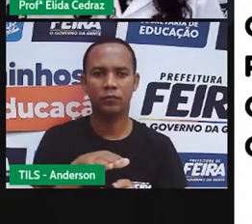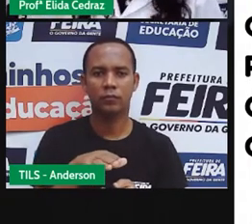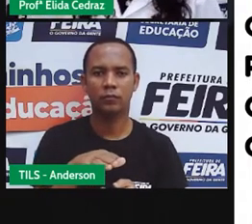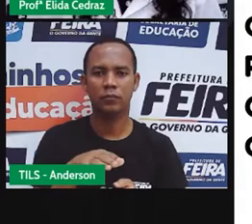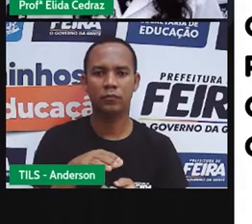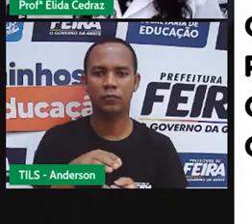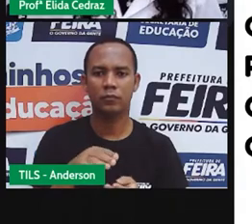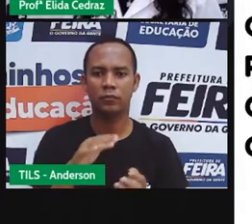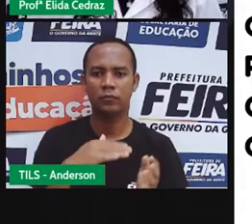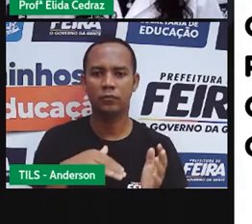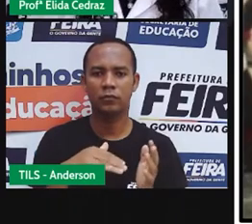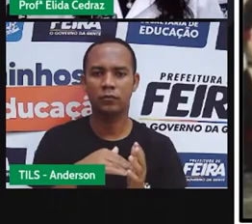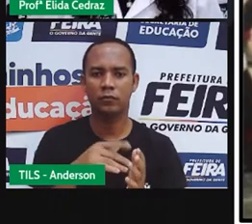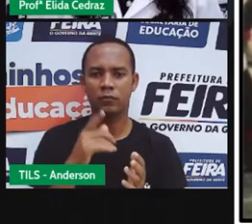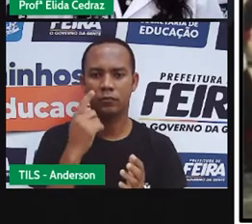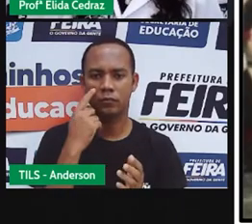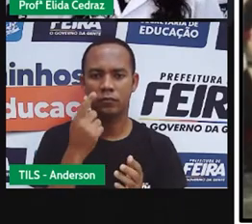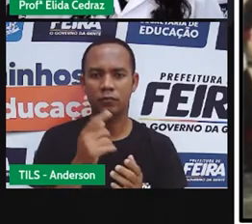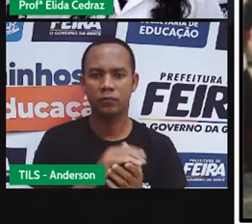saiu correndo com a perninha só.